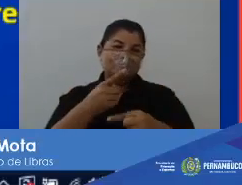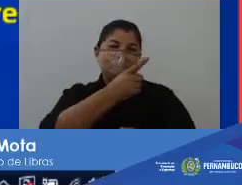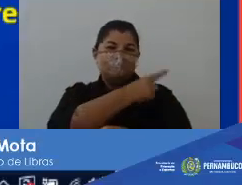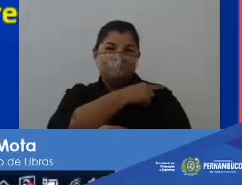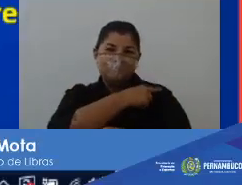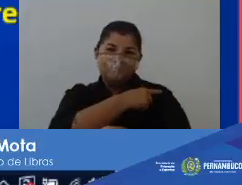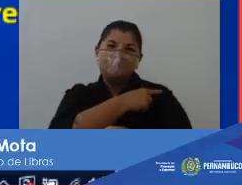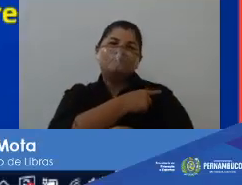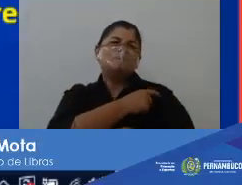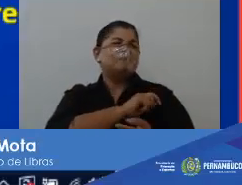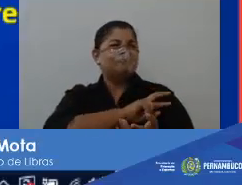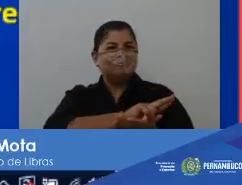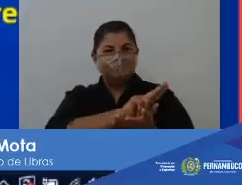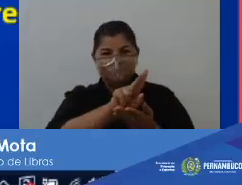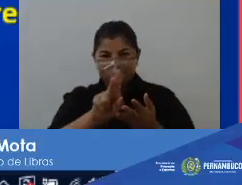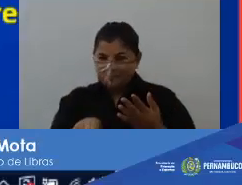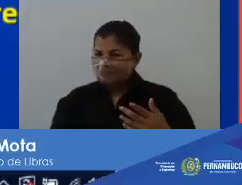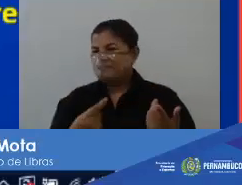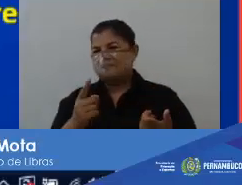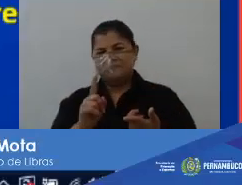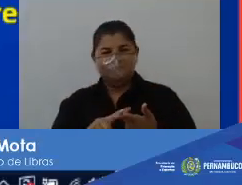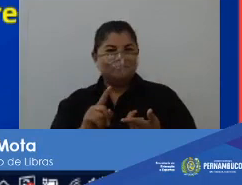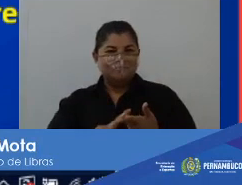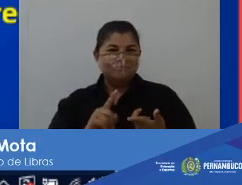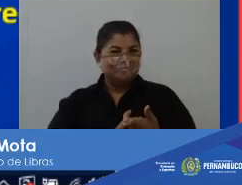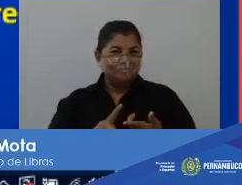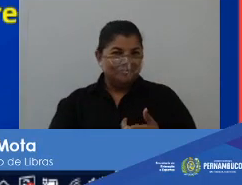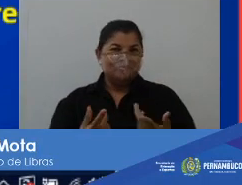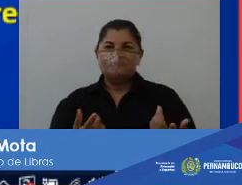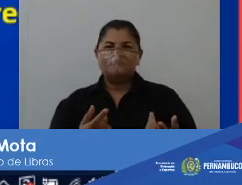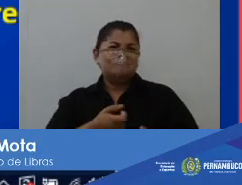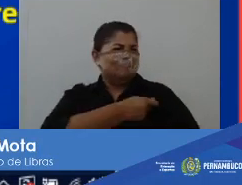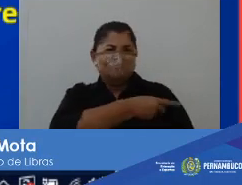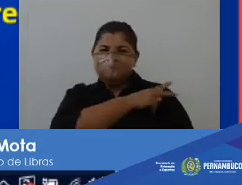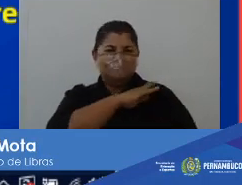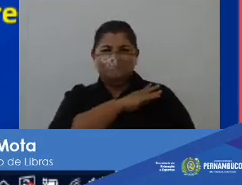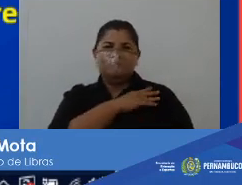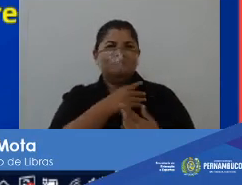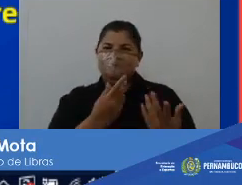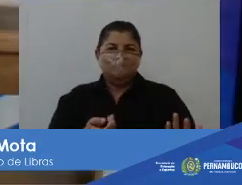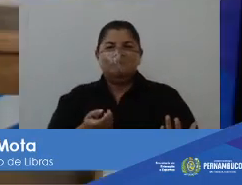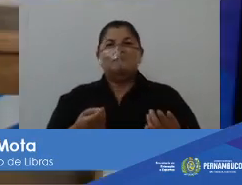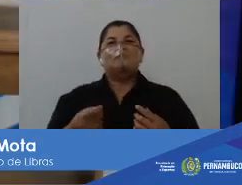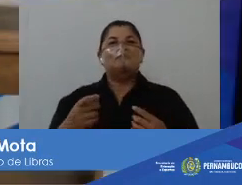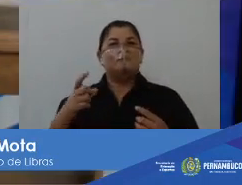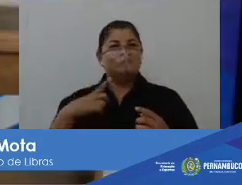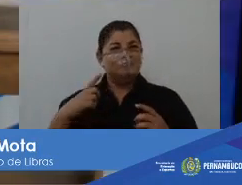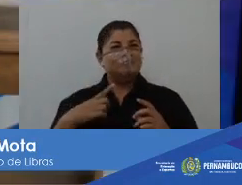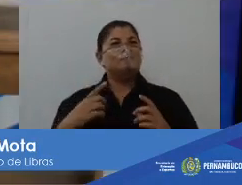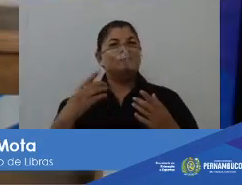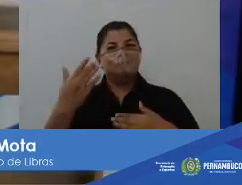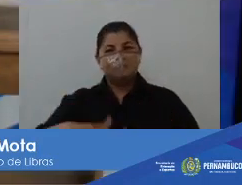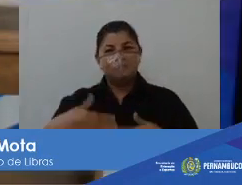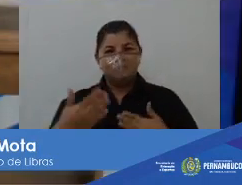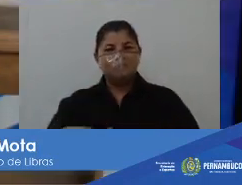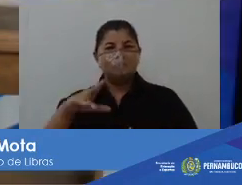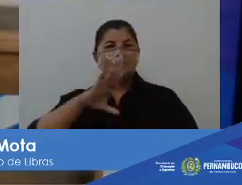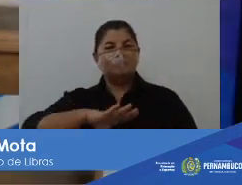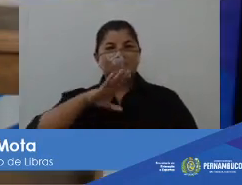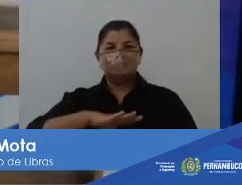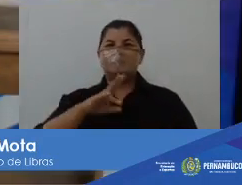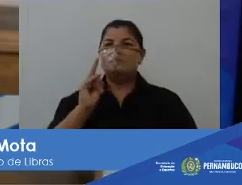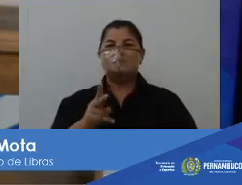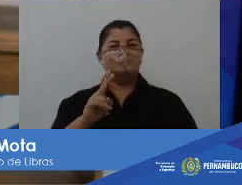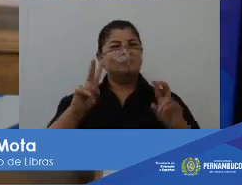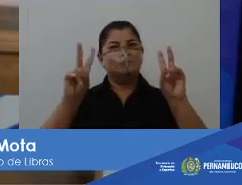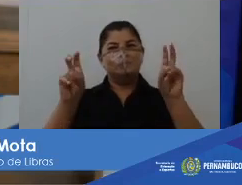ano, como para vários anos do ensino, todos os anos do ensino médio, né? Primeiro, segundo e terceiro, toda a prova de língua portuguesa cai